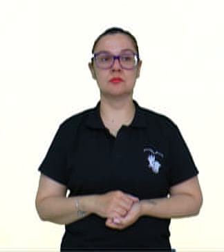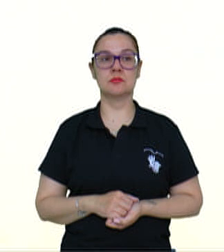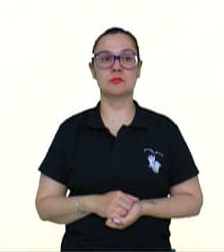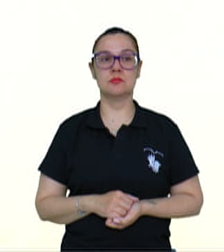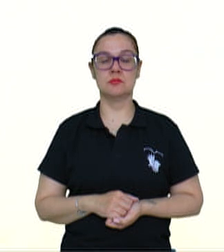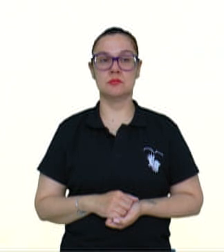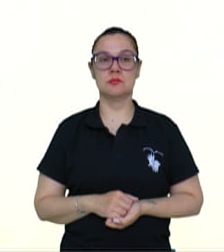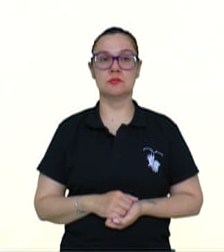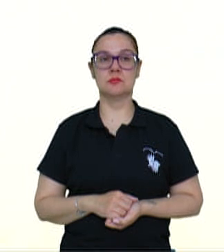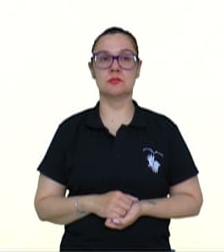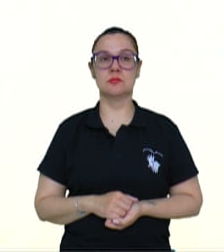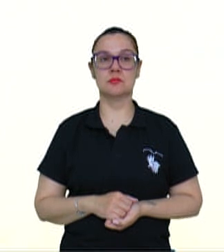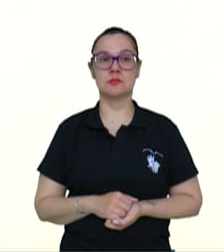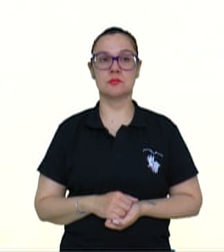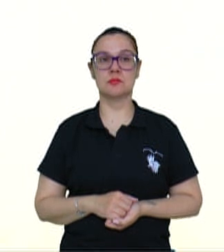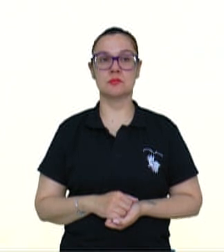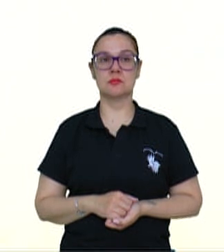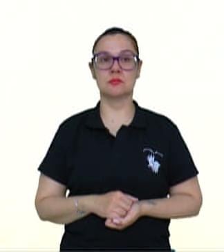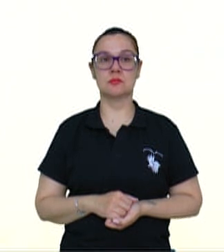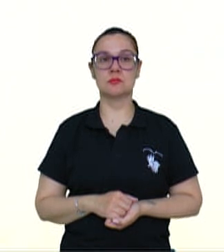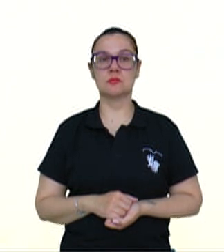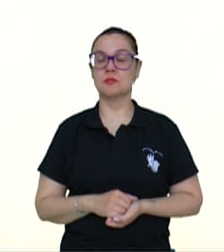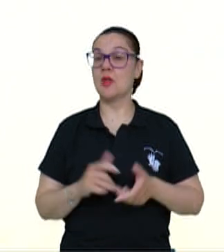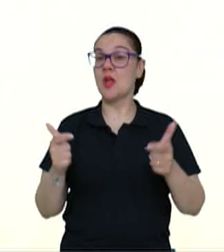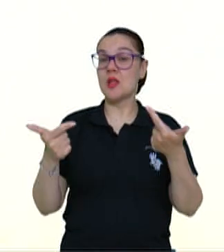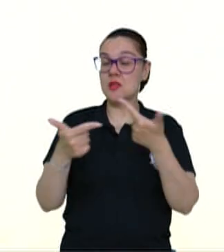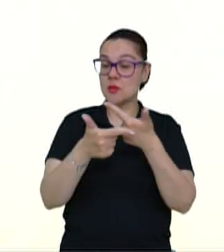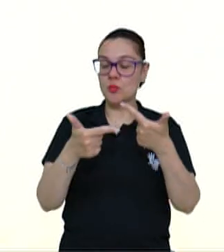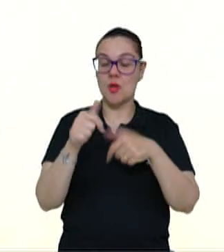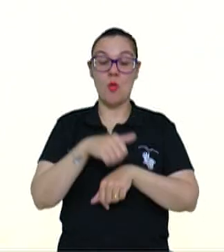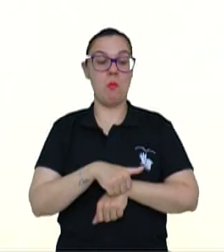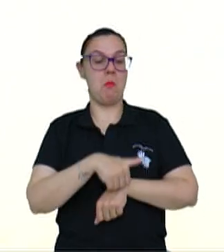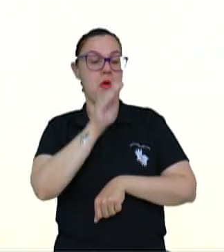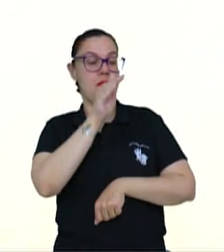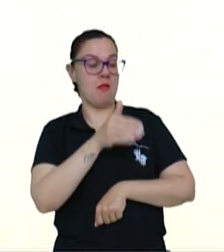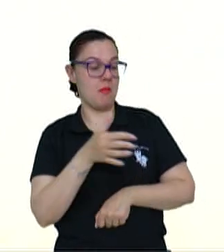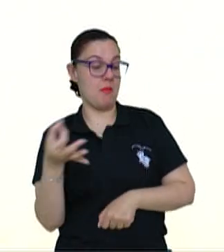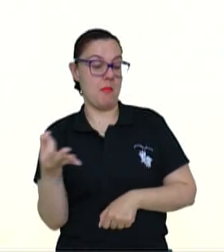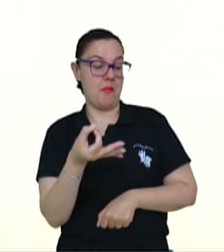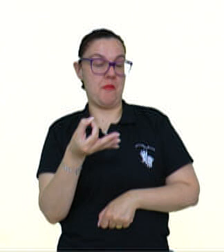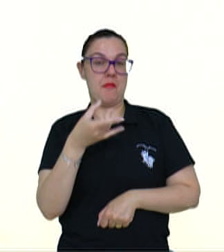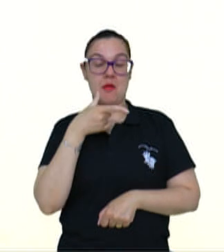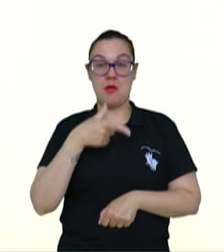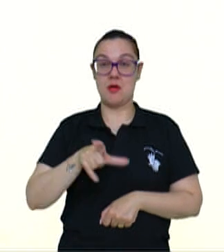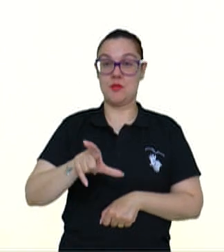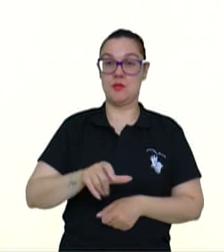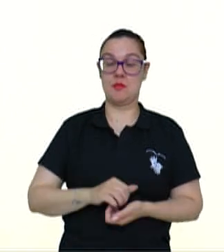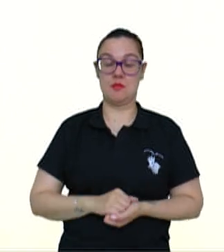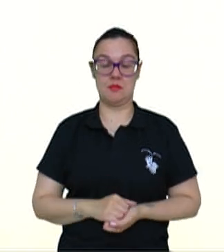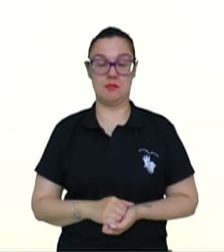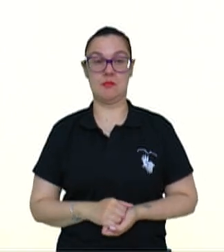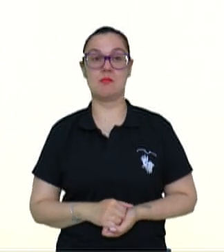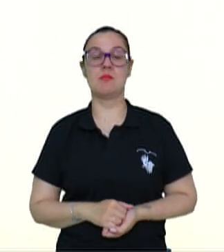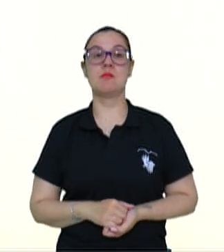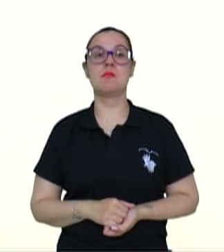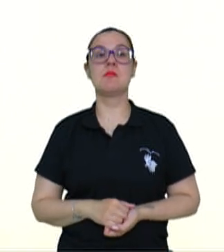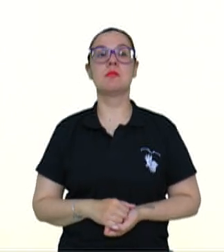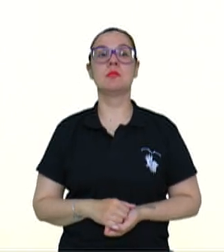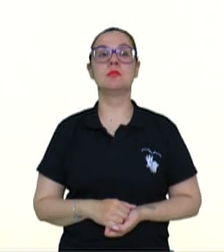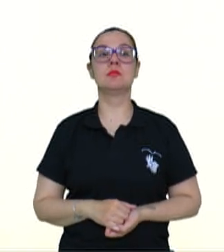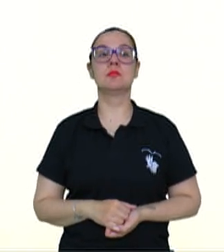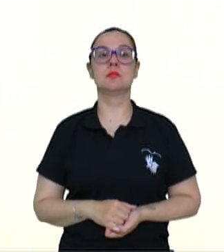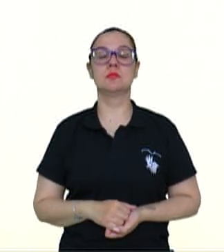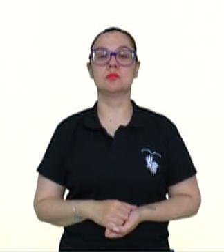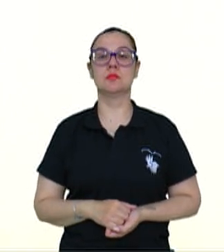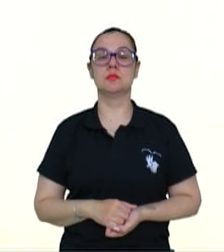características. Nenhum vale mais que outro. Então, não tem um que valha mais que o outro. A língua do século XXI é, por